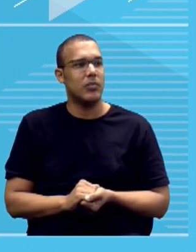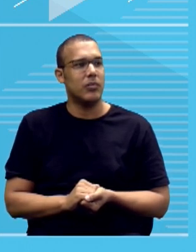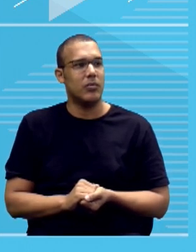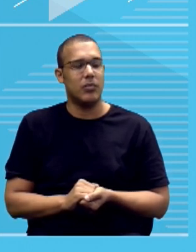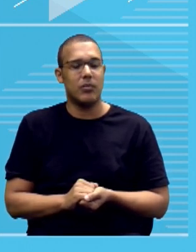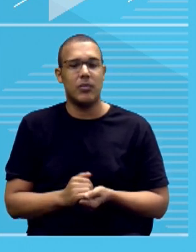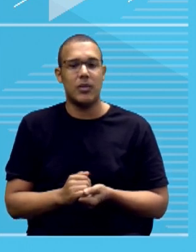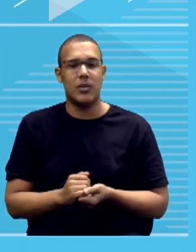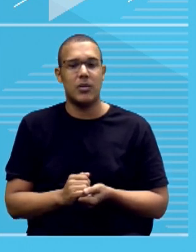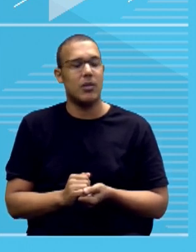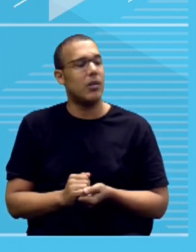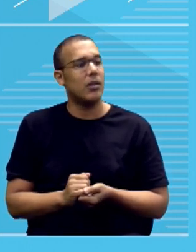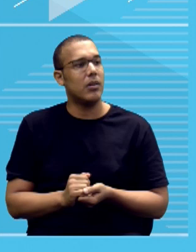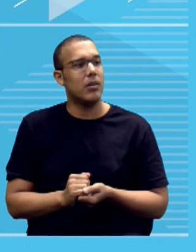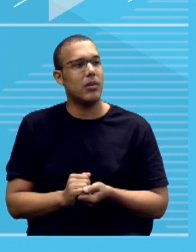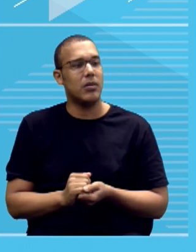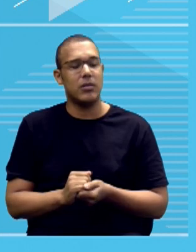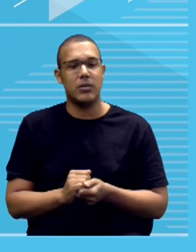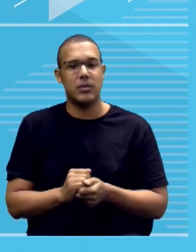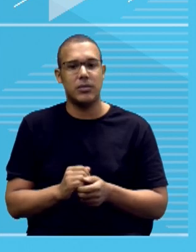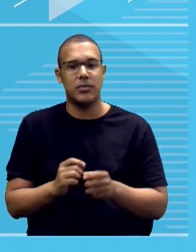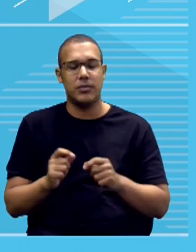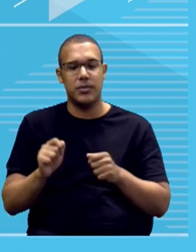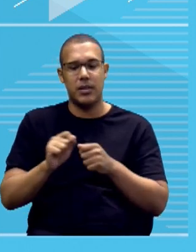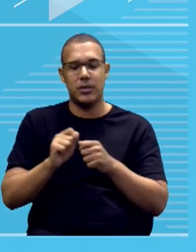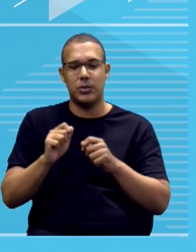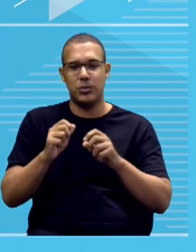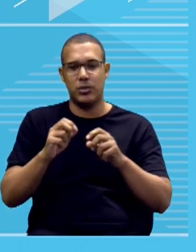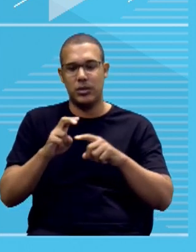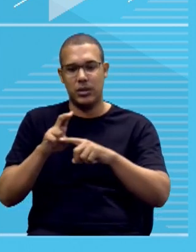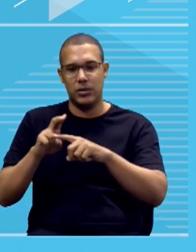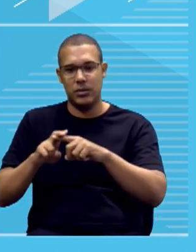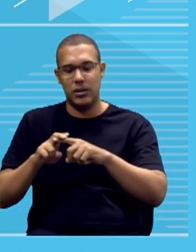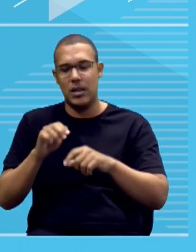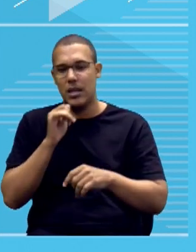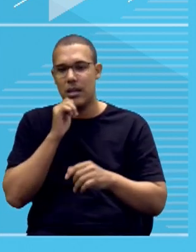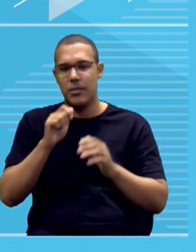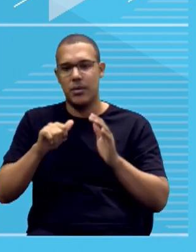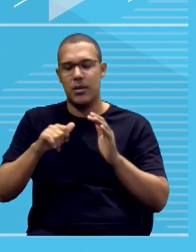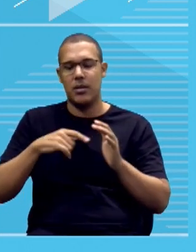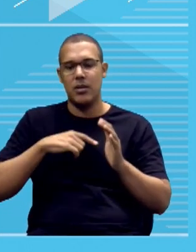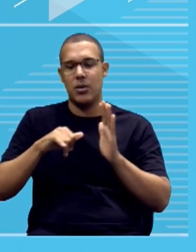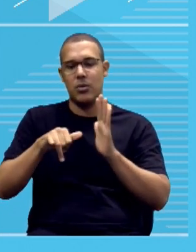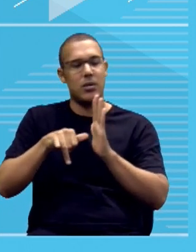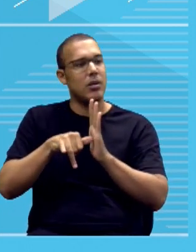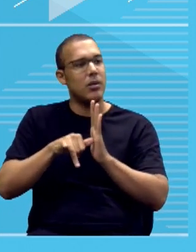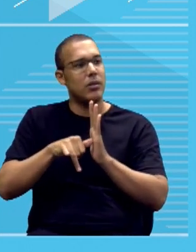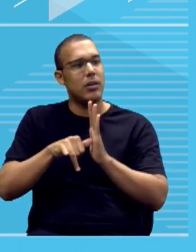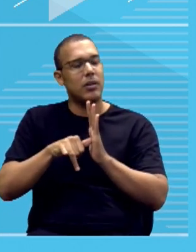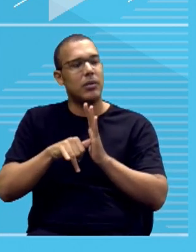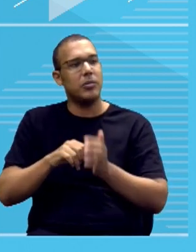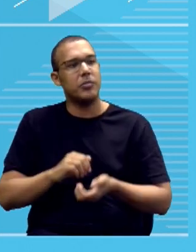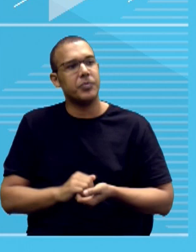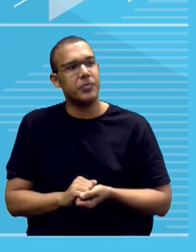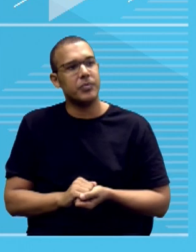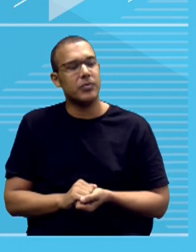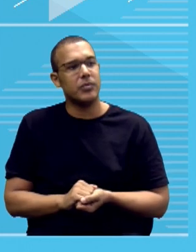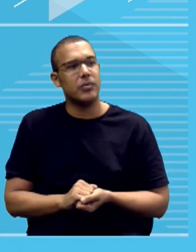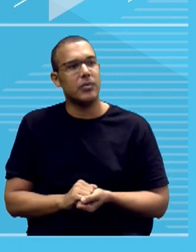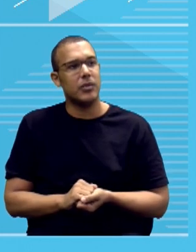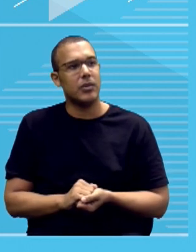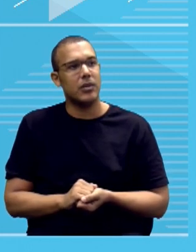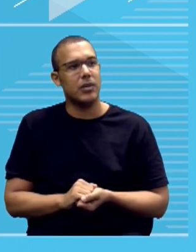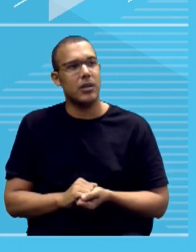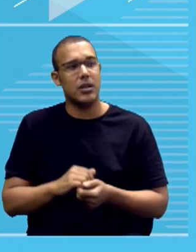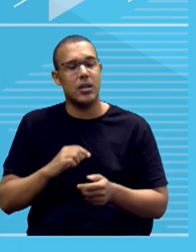parte da formação do gerador. Então, quando eu tenho um gerador, o que é que eu tenho? Eu tenho a